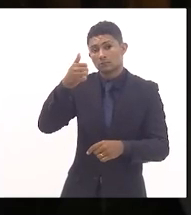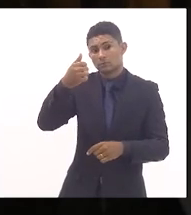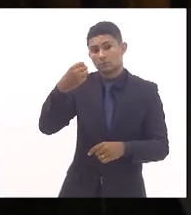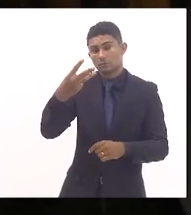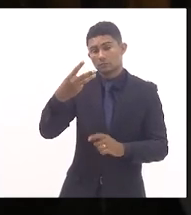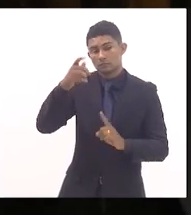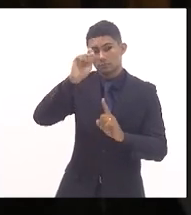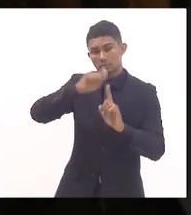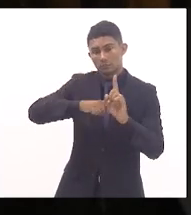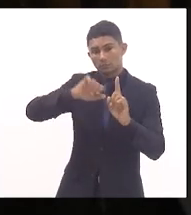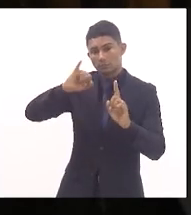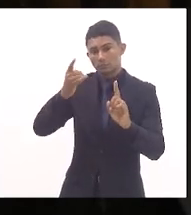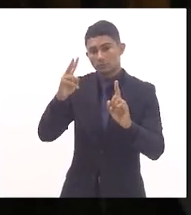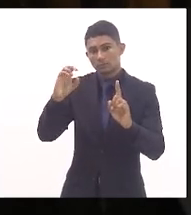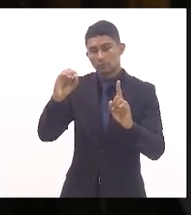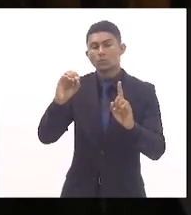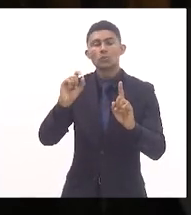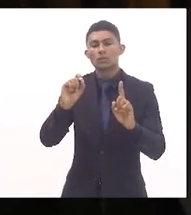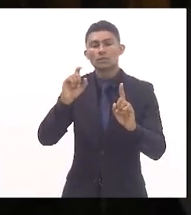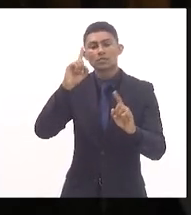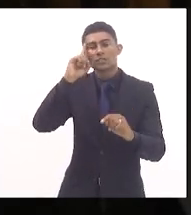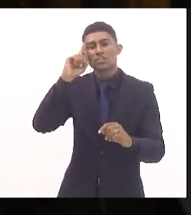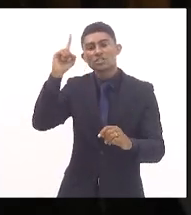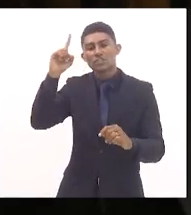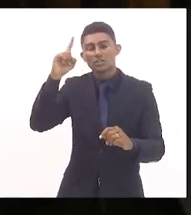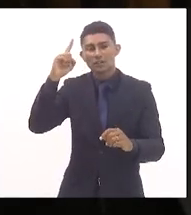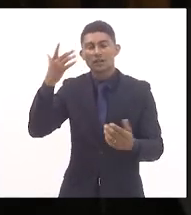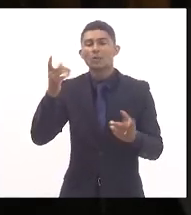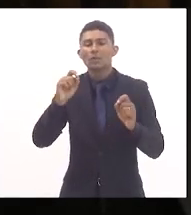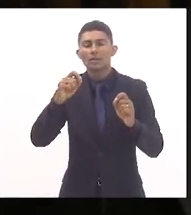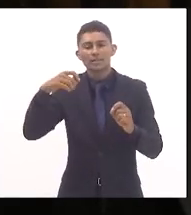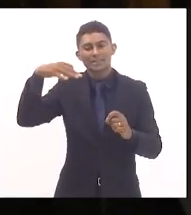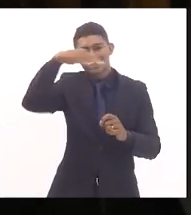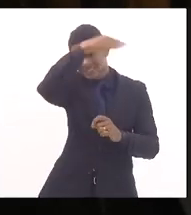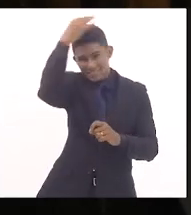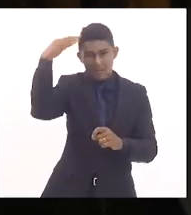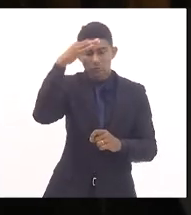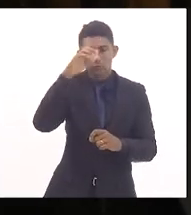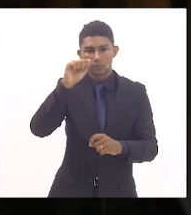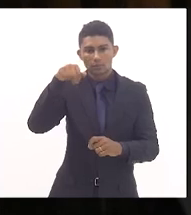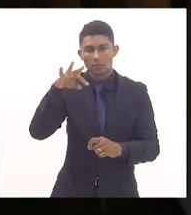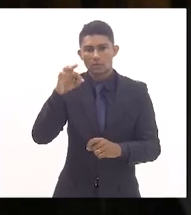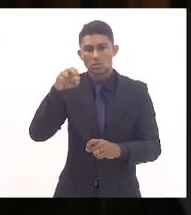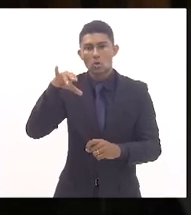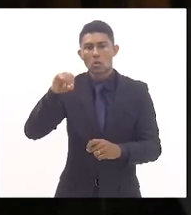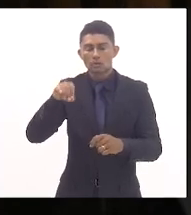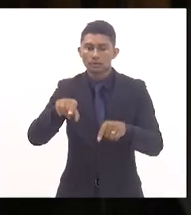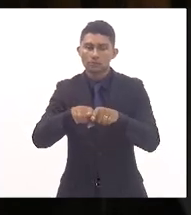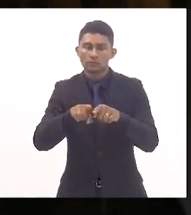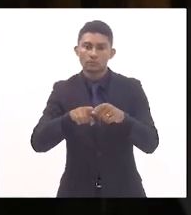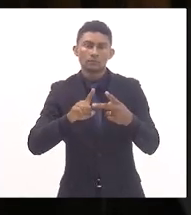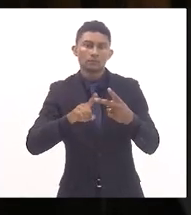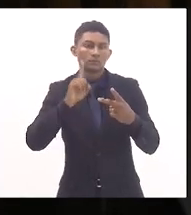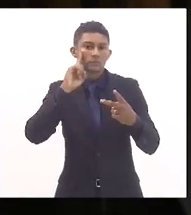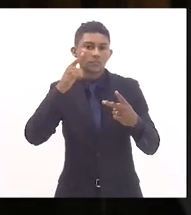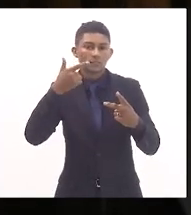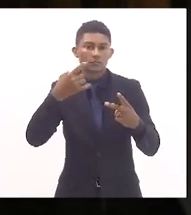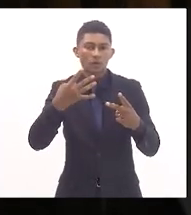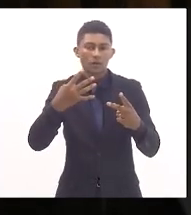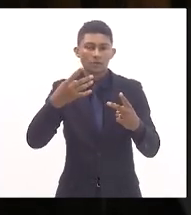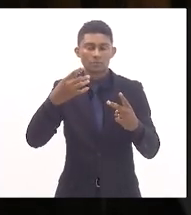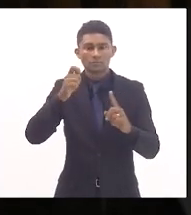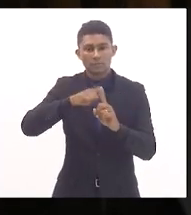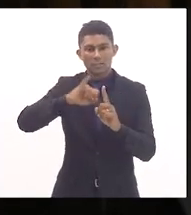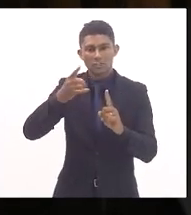de Junho é dia de de Santo Antônio 24 de junho é dia de São João